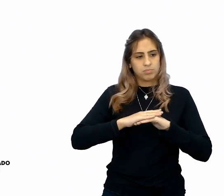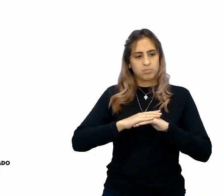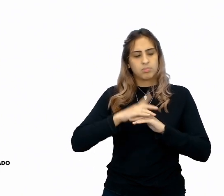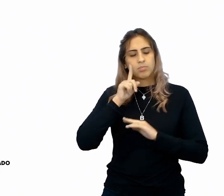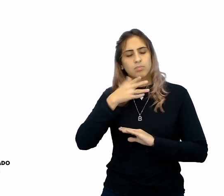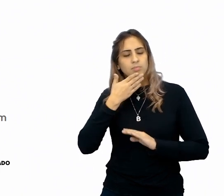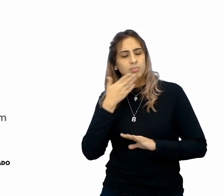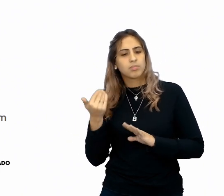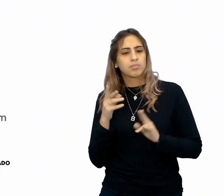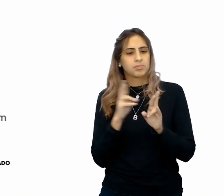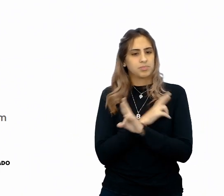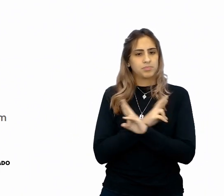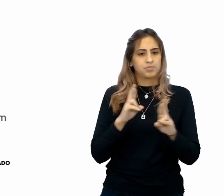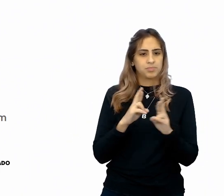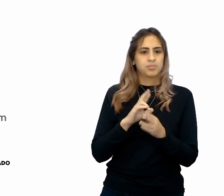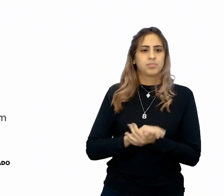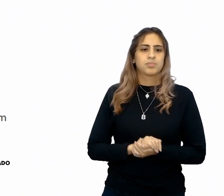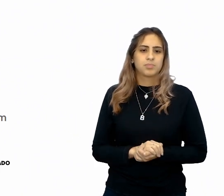passar a próximo